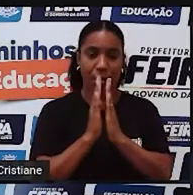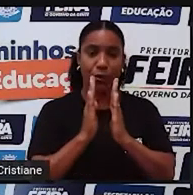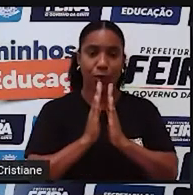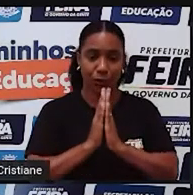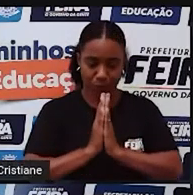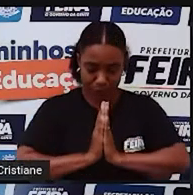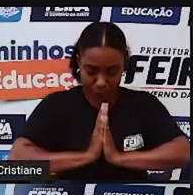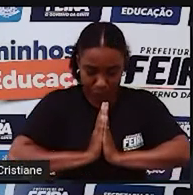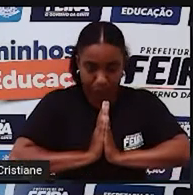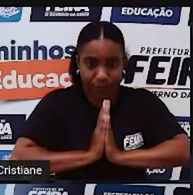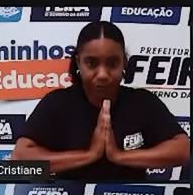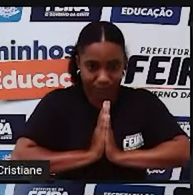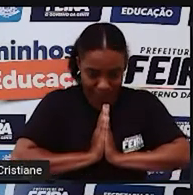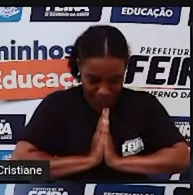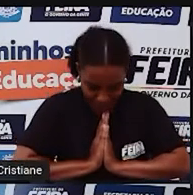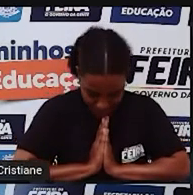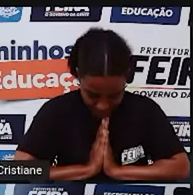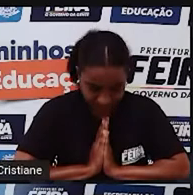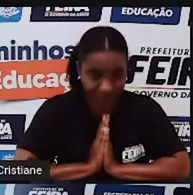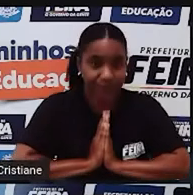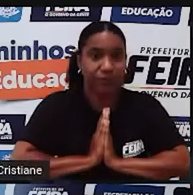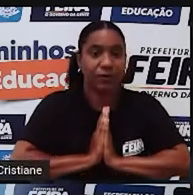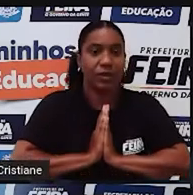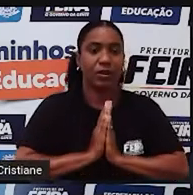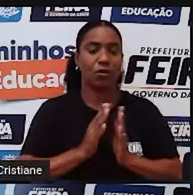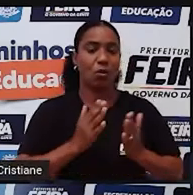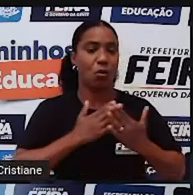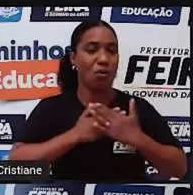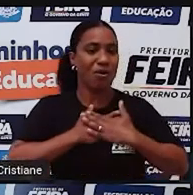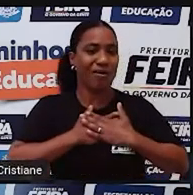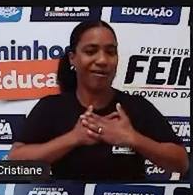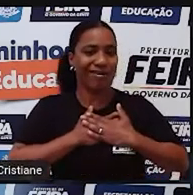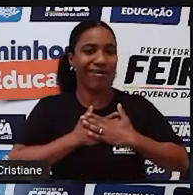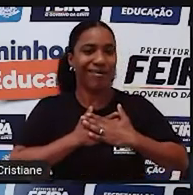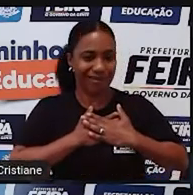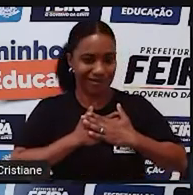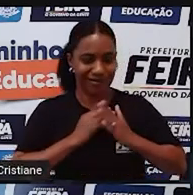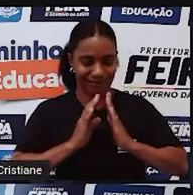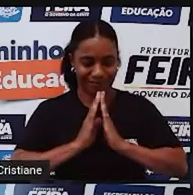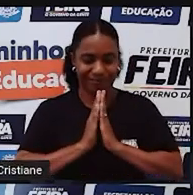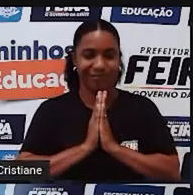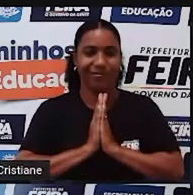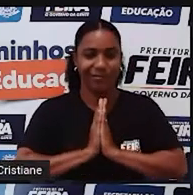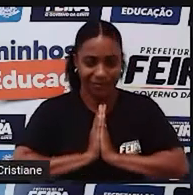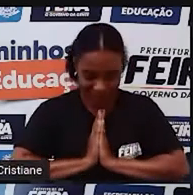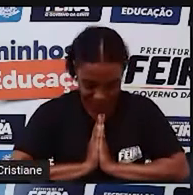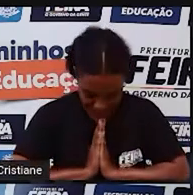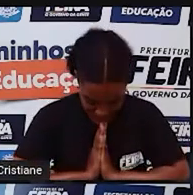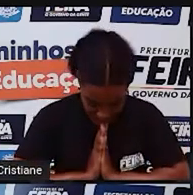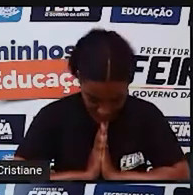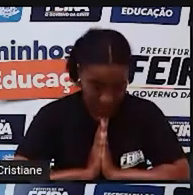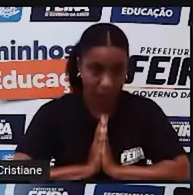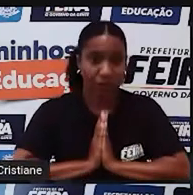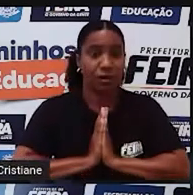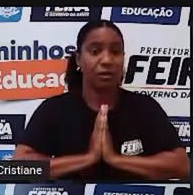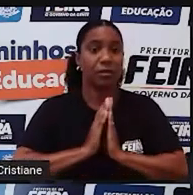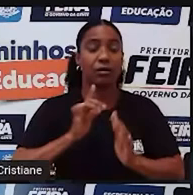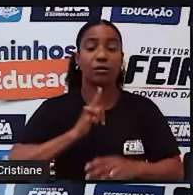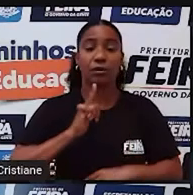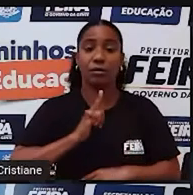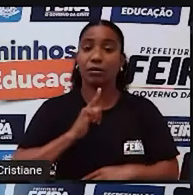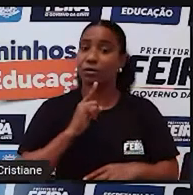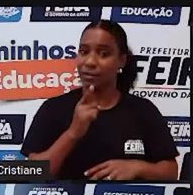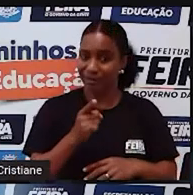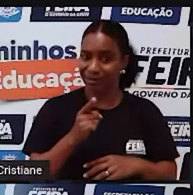mão e as aproxima do coração, curvando o corpo levemente para frente. Namastê,